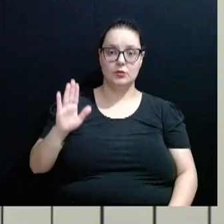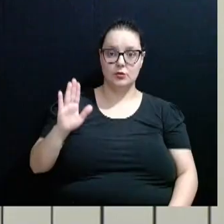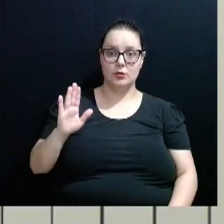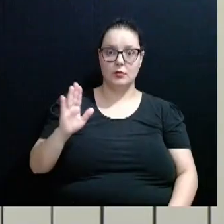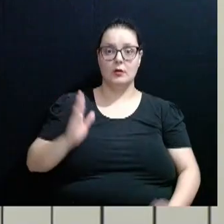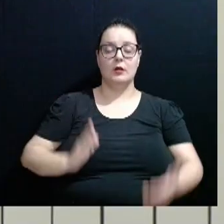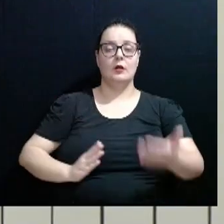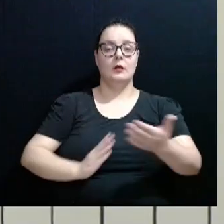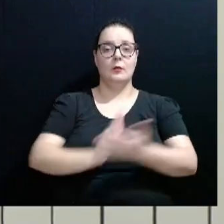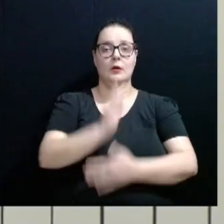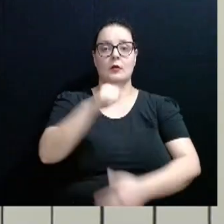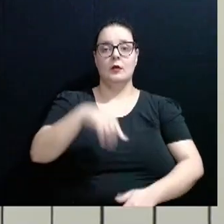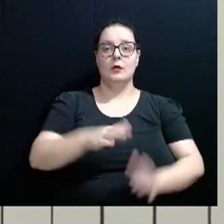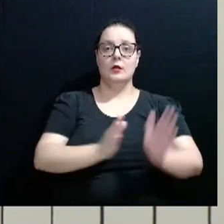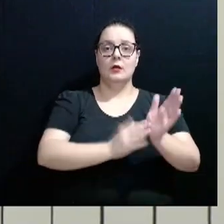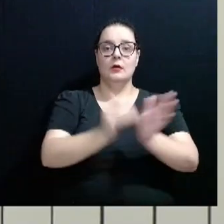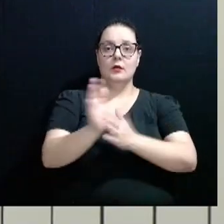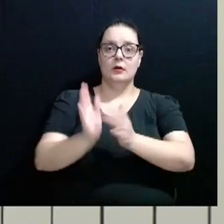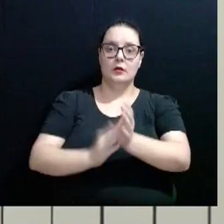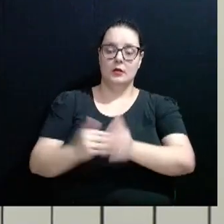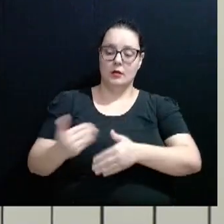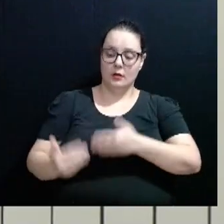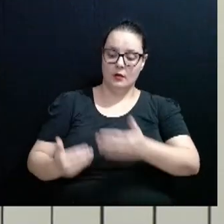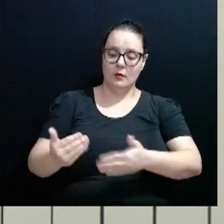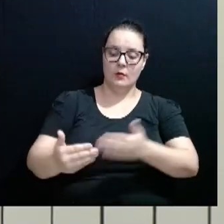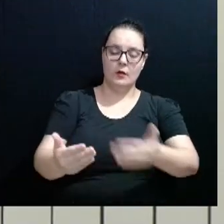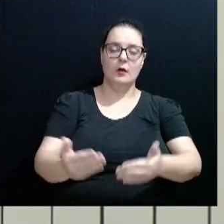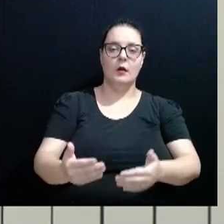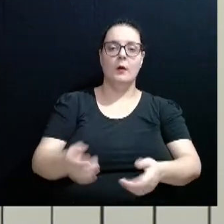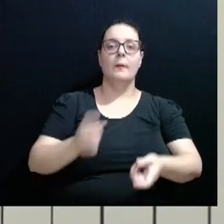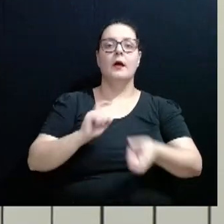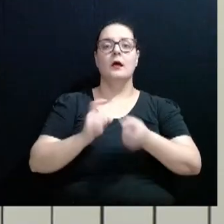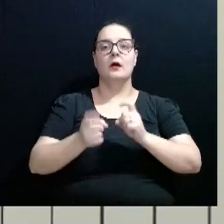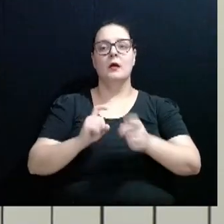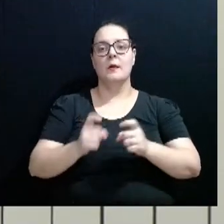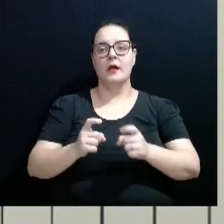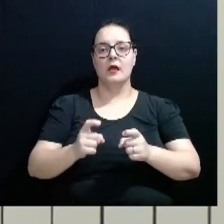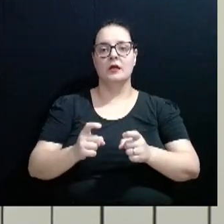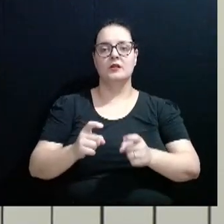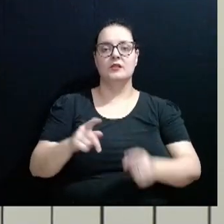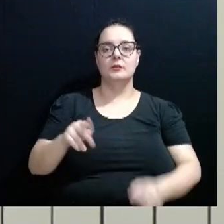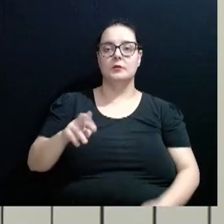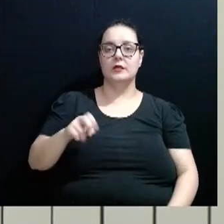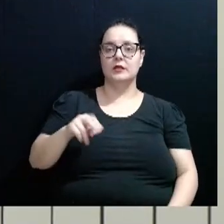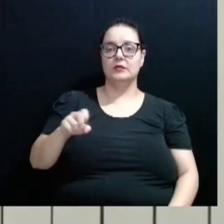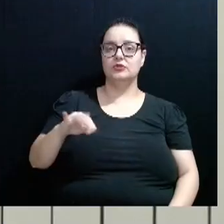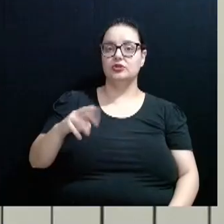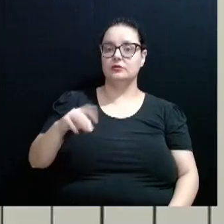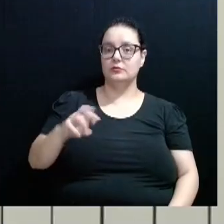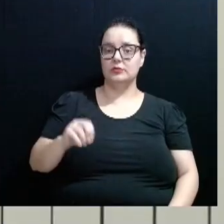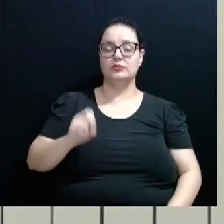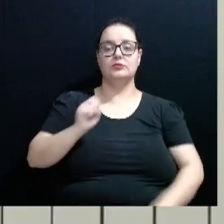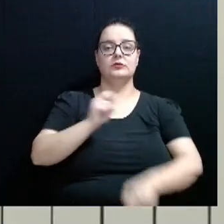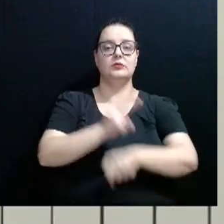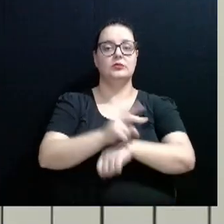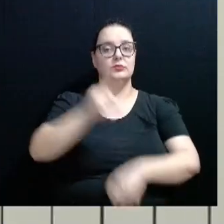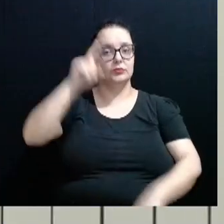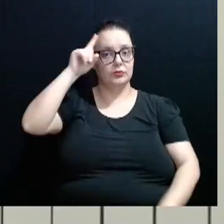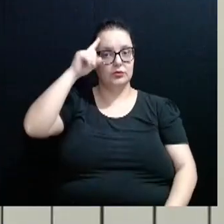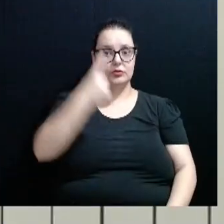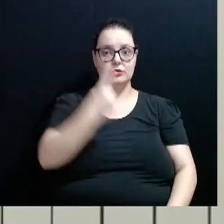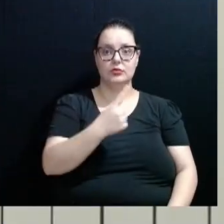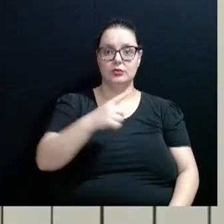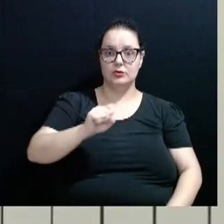nesses concursos e processos para uma reunião de preenchimento de vagas que será no dia 18 de